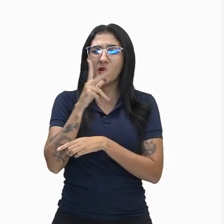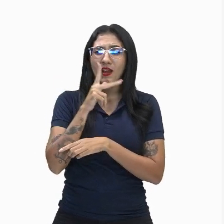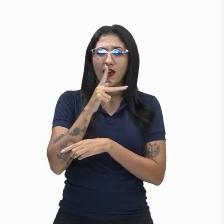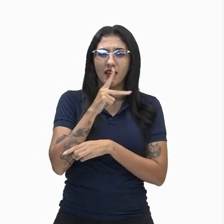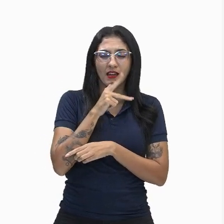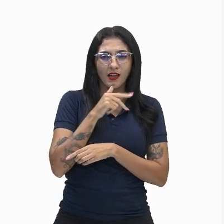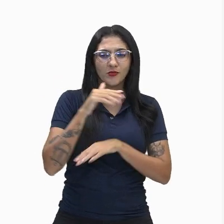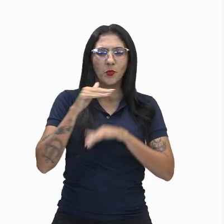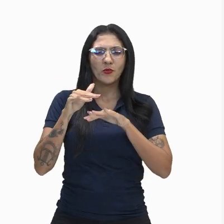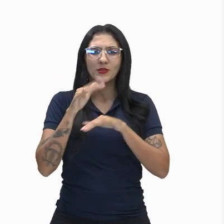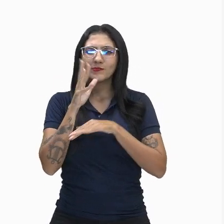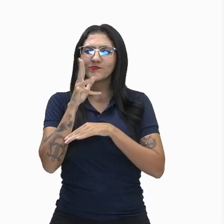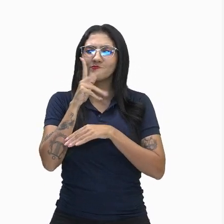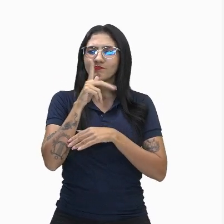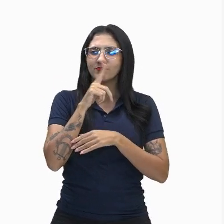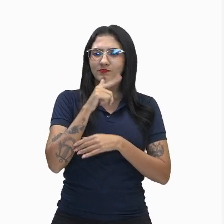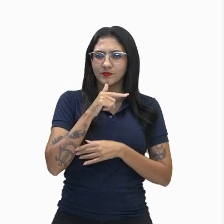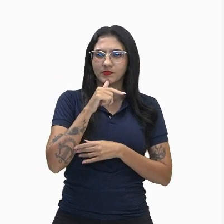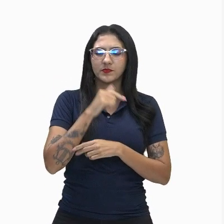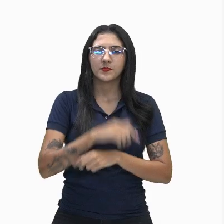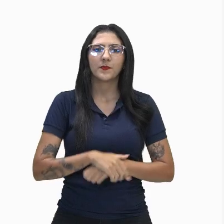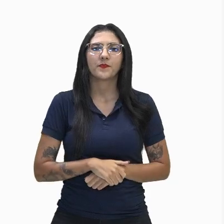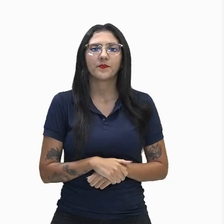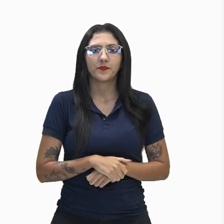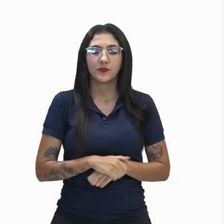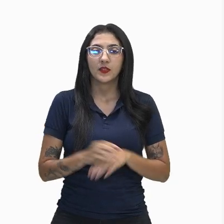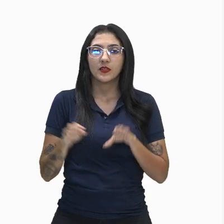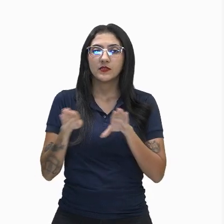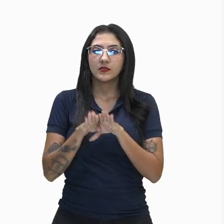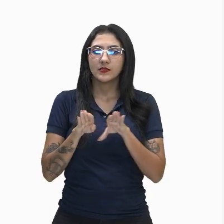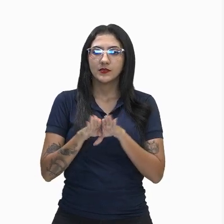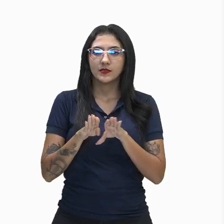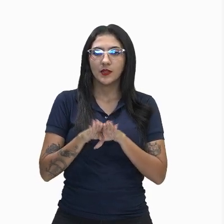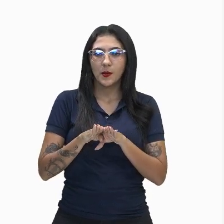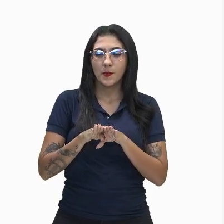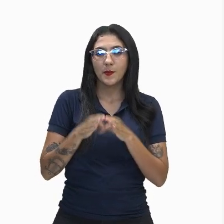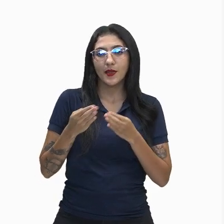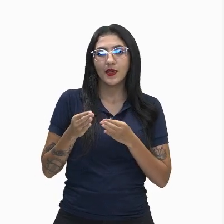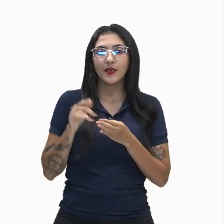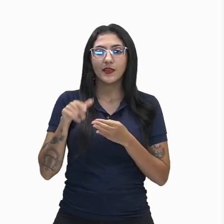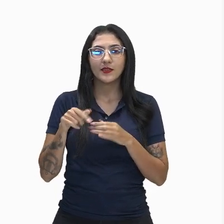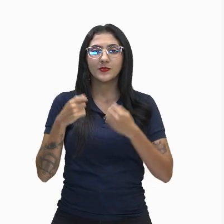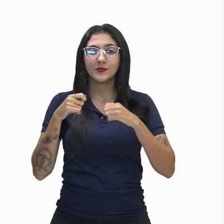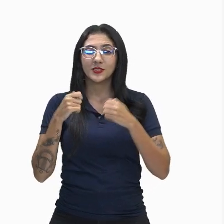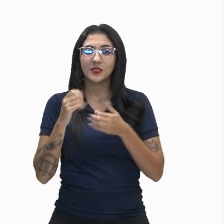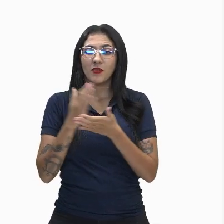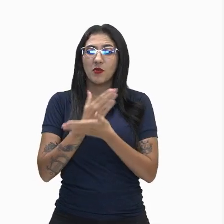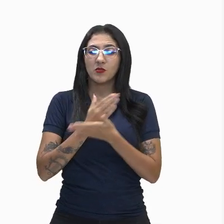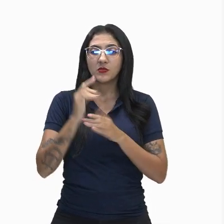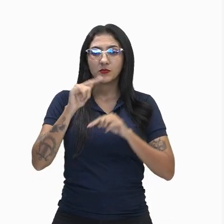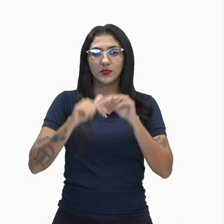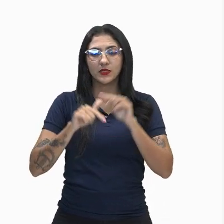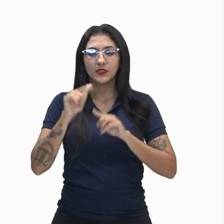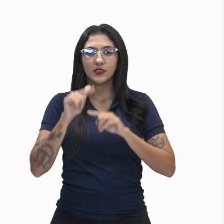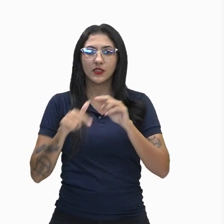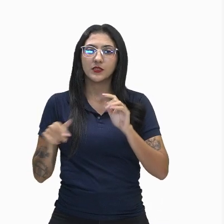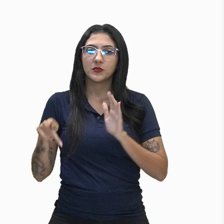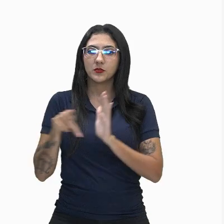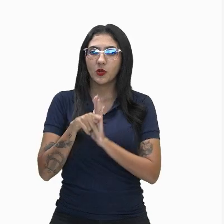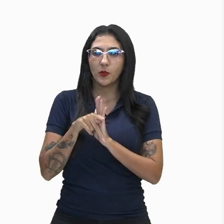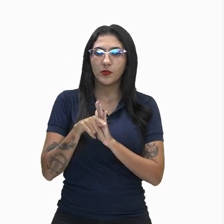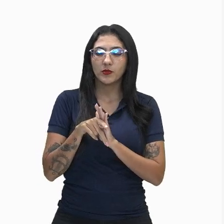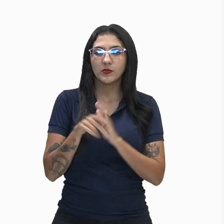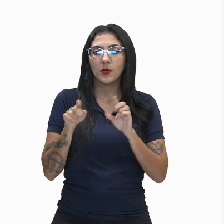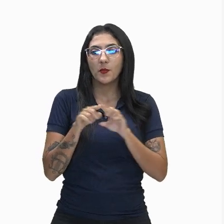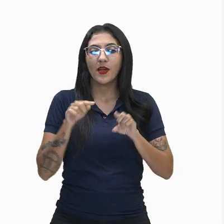para usos em aparelhos menores. E, ao mesmo tempo, o crescimento das cidades e das necessidades de transportes impulsionavam a